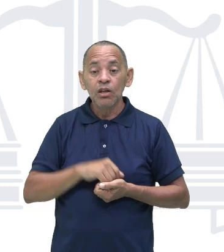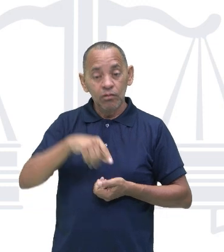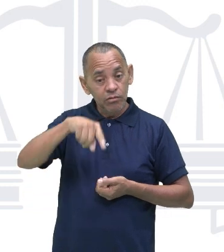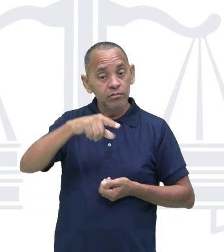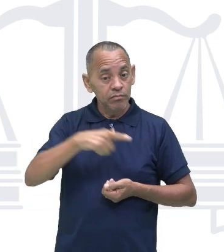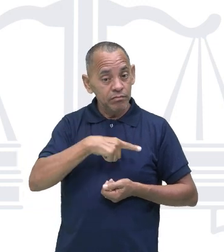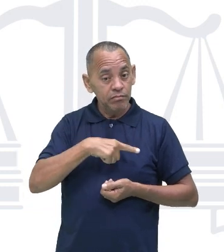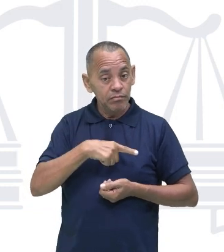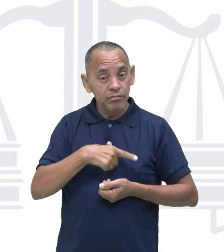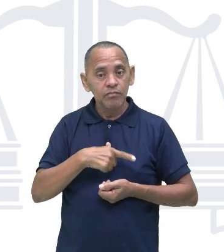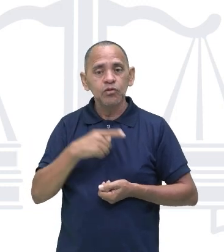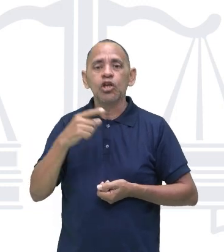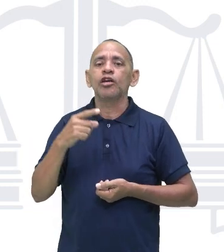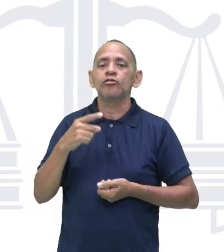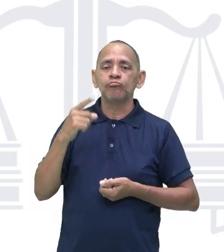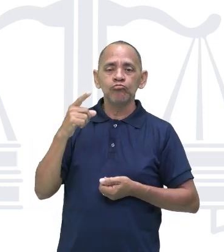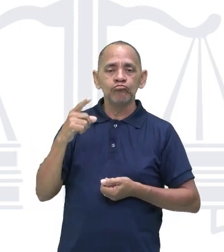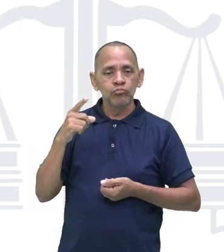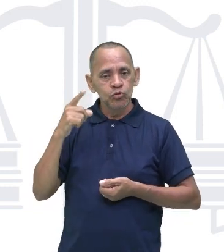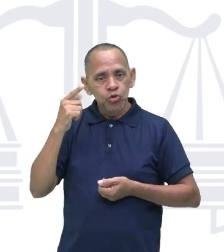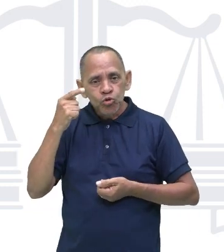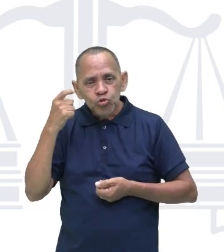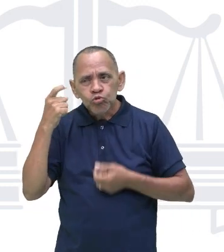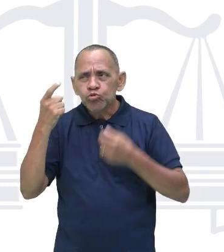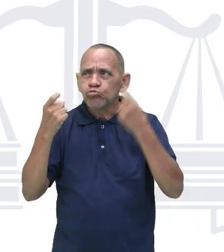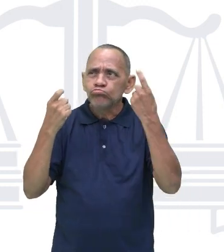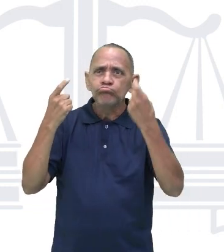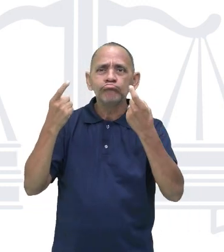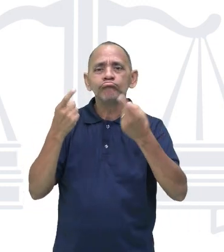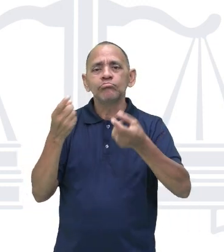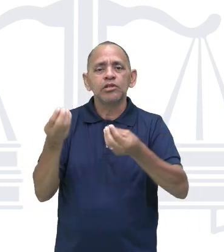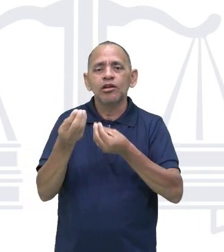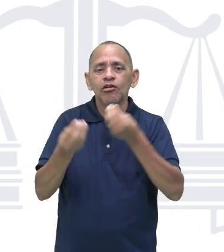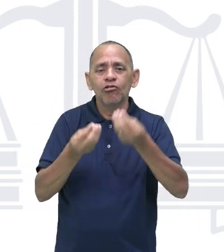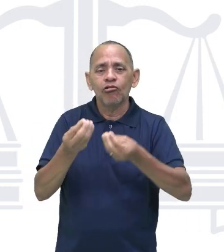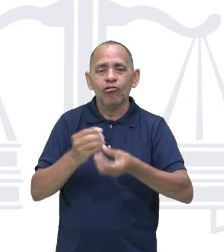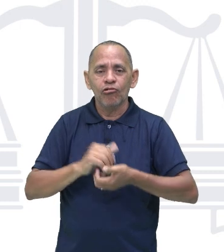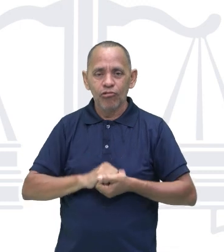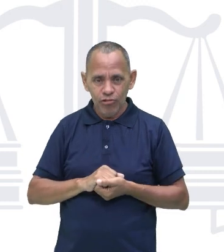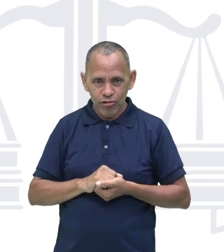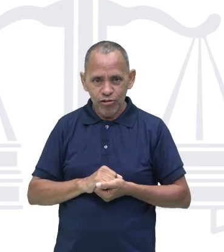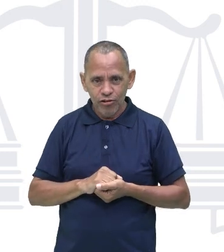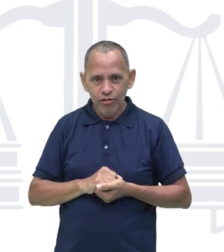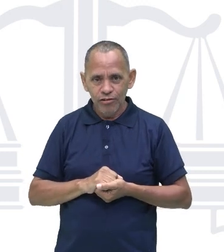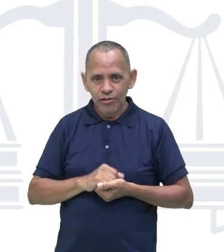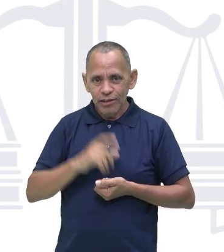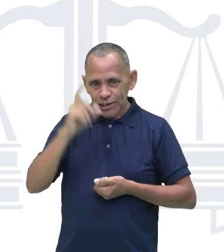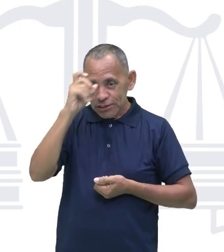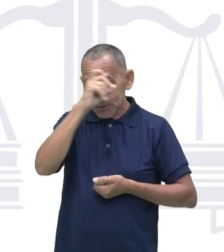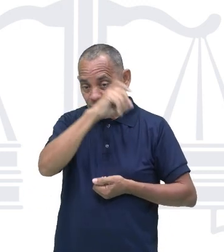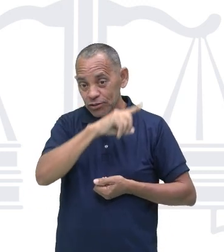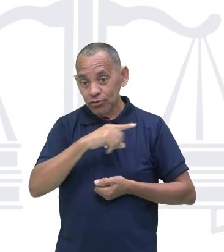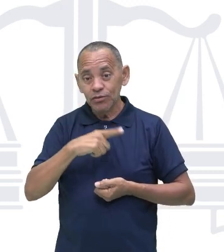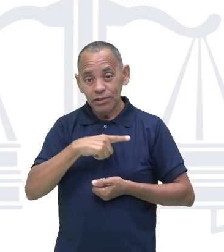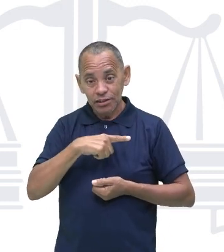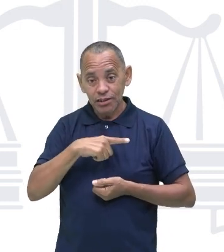saber um pouco mais, a professora Emily está à disposição como articuladora nacional do Pacto da Recomposição das Aprendizagens, tá